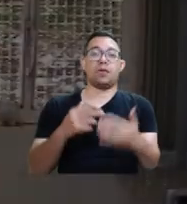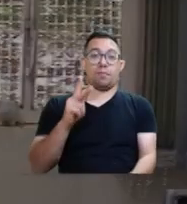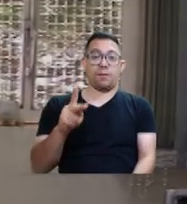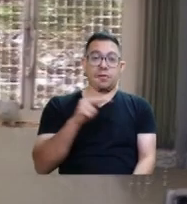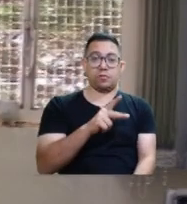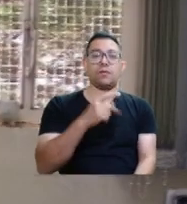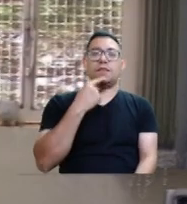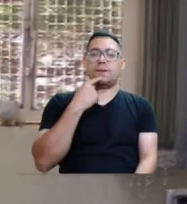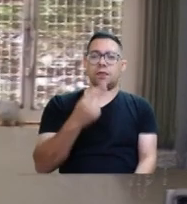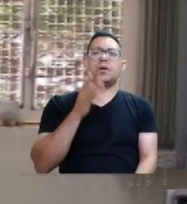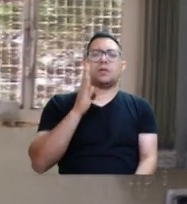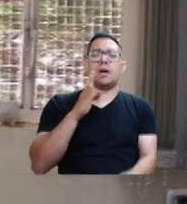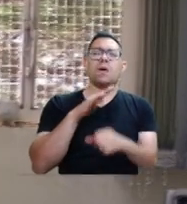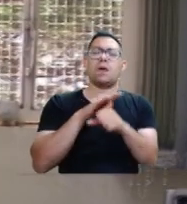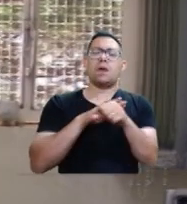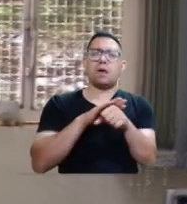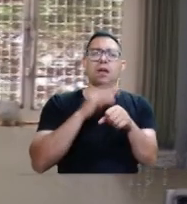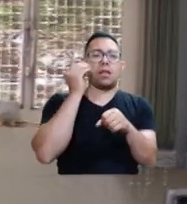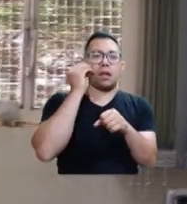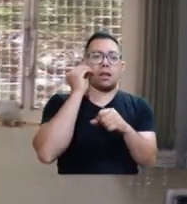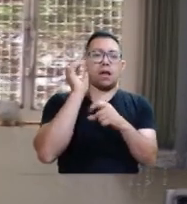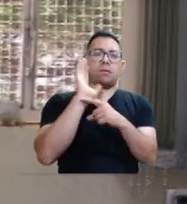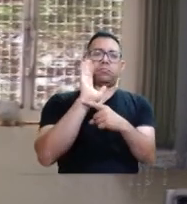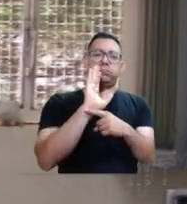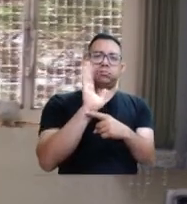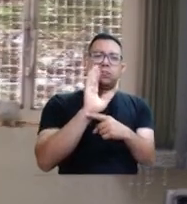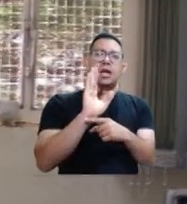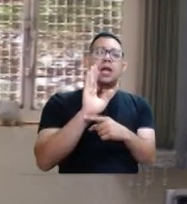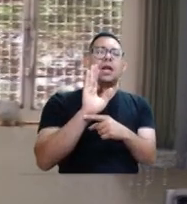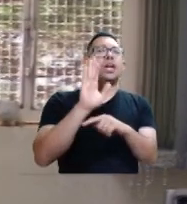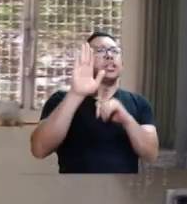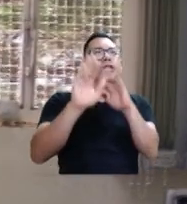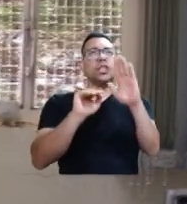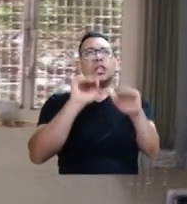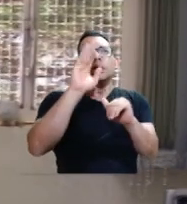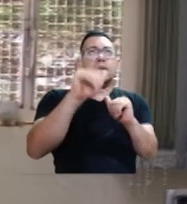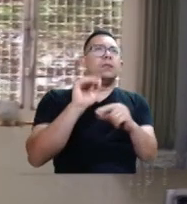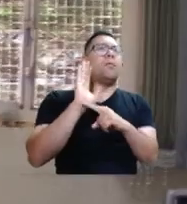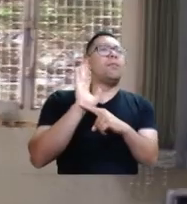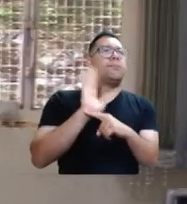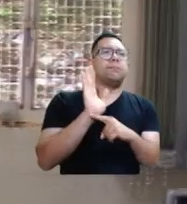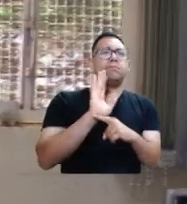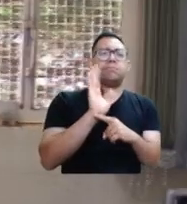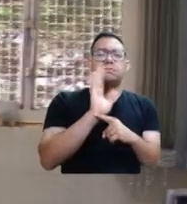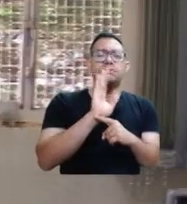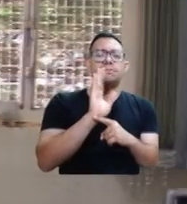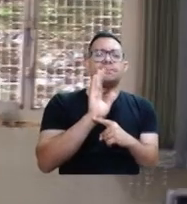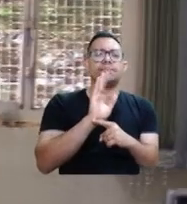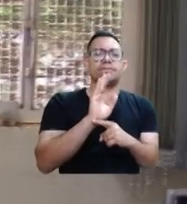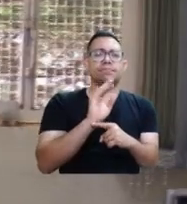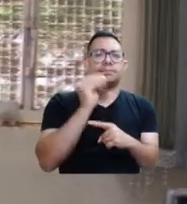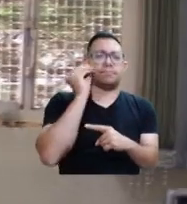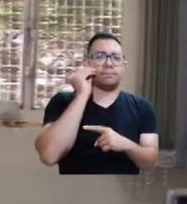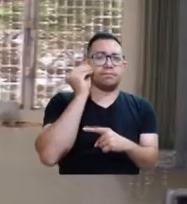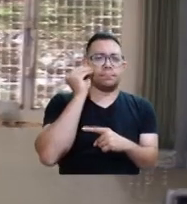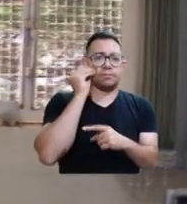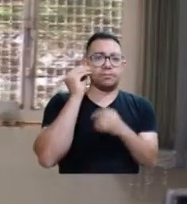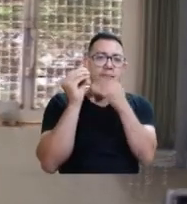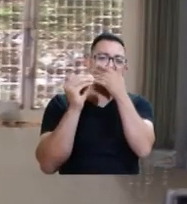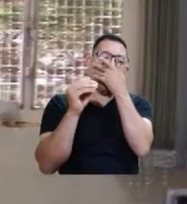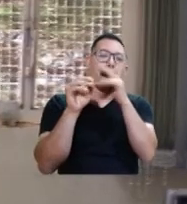O professor já comentou comigo algumas vezes por alto que ele tem a ideia de fazer algumas exibições, fazer seleção